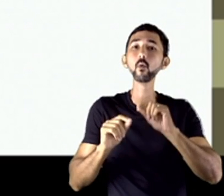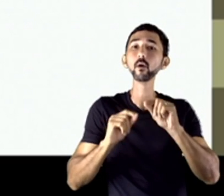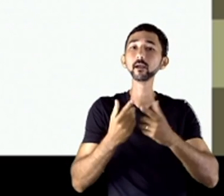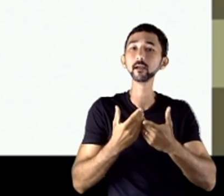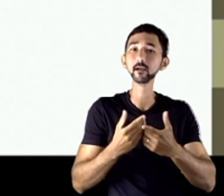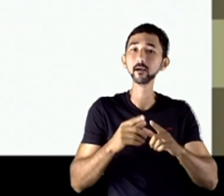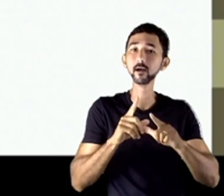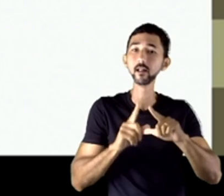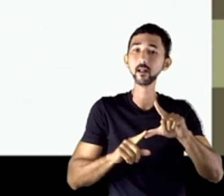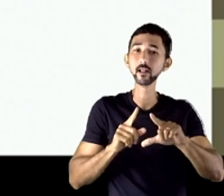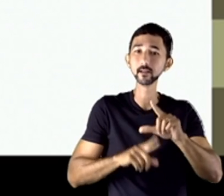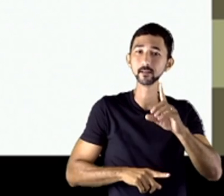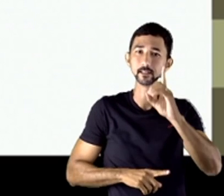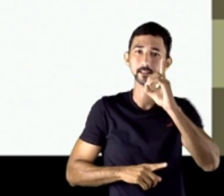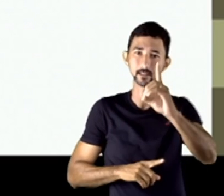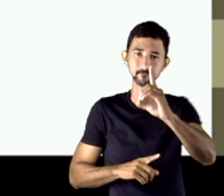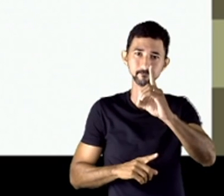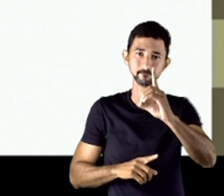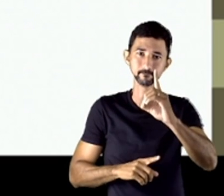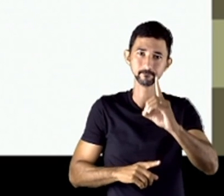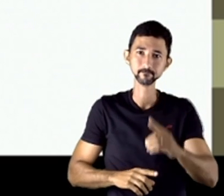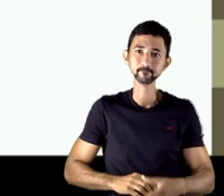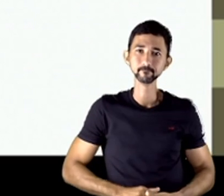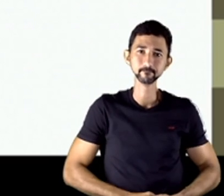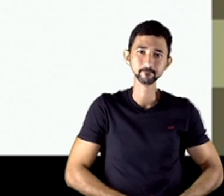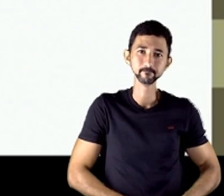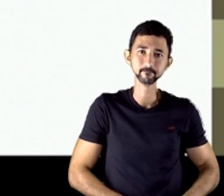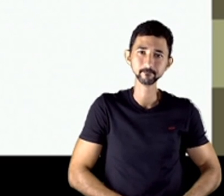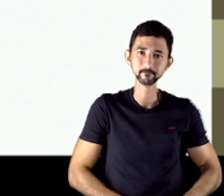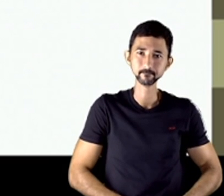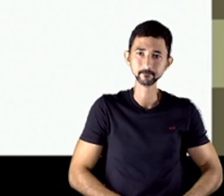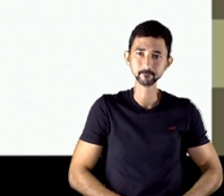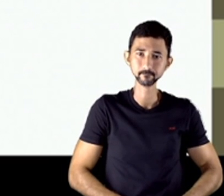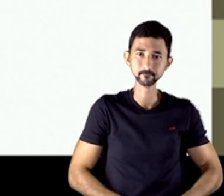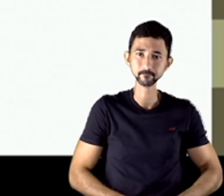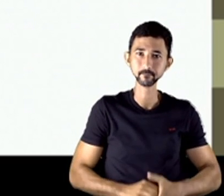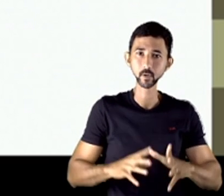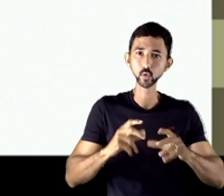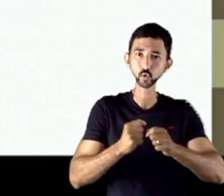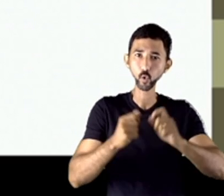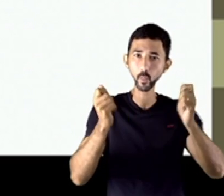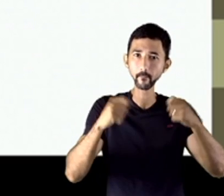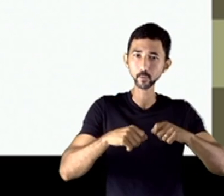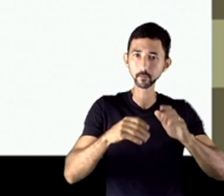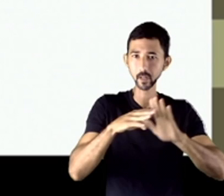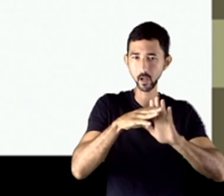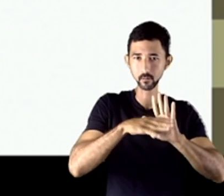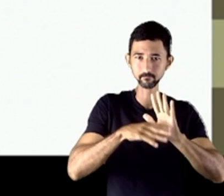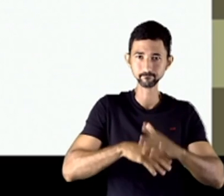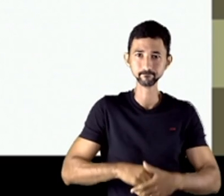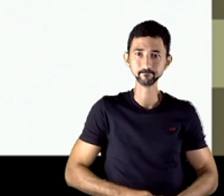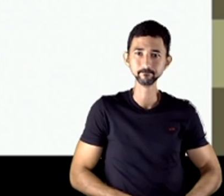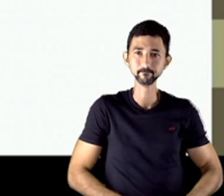letra D. Letra D de dado. Todas as possibilidades.